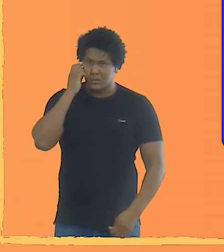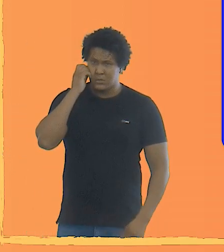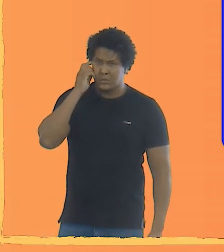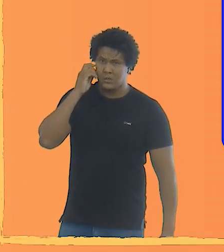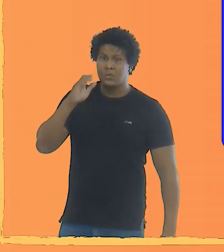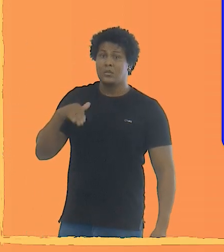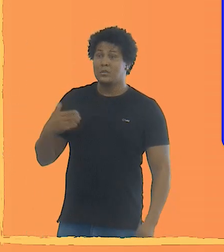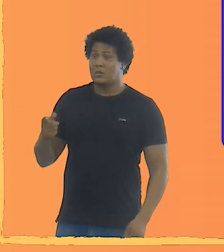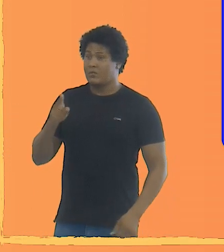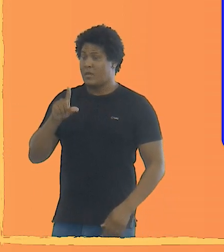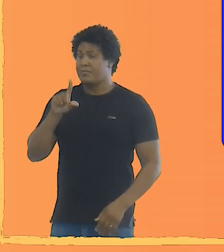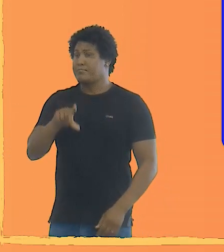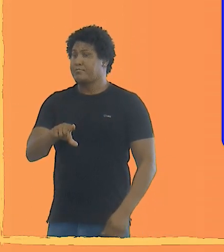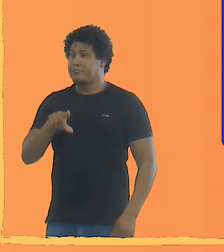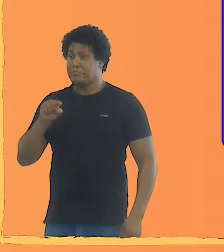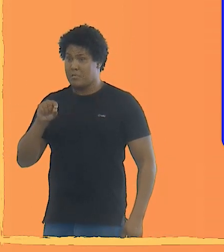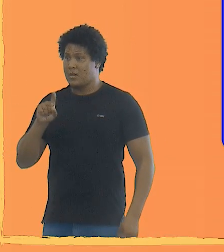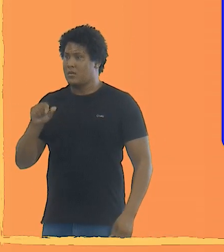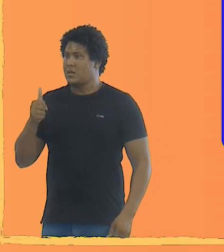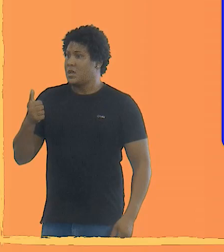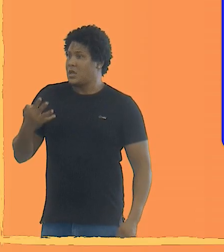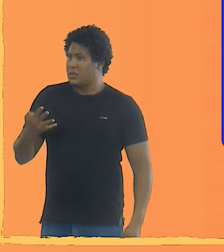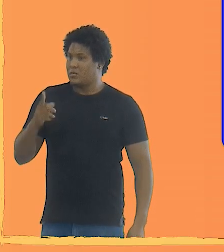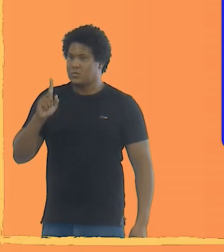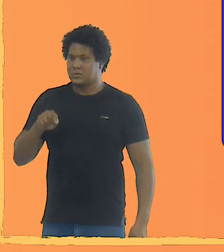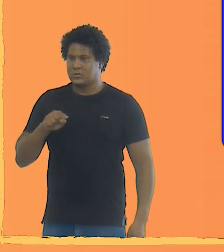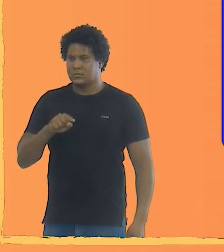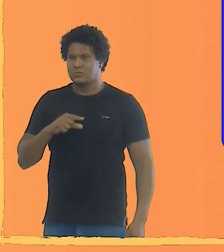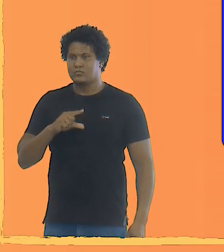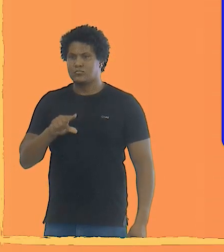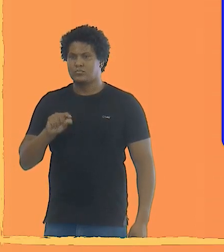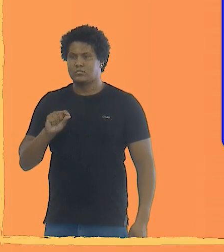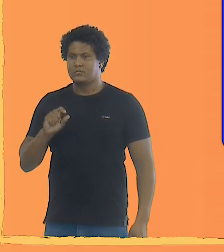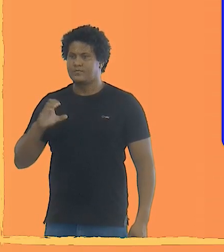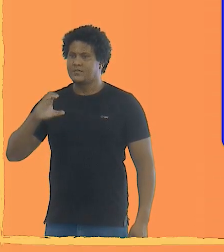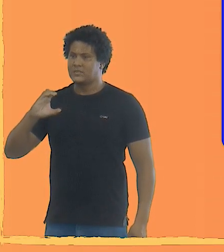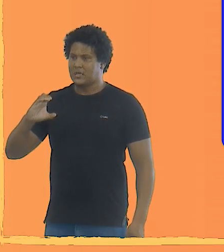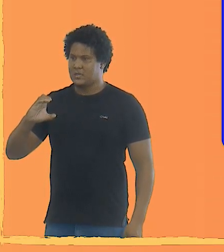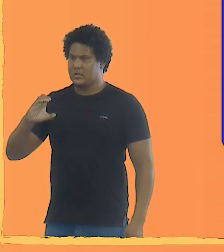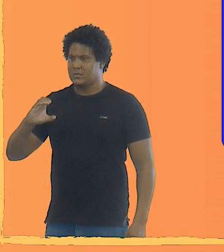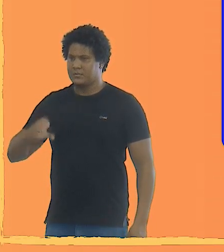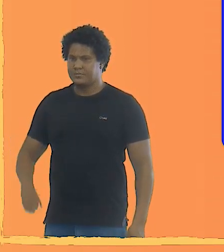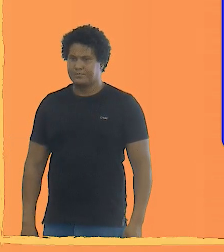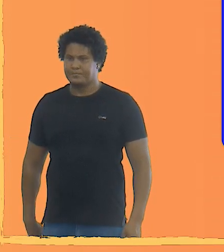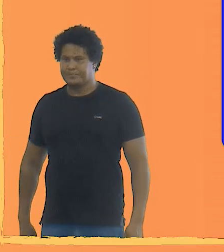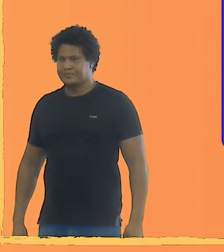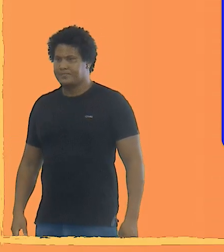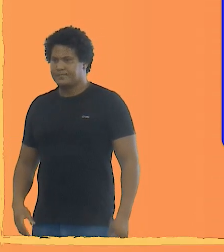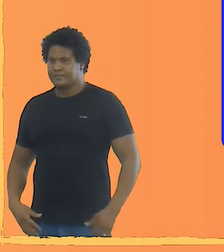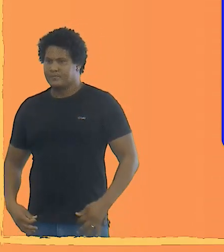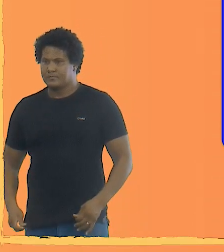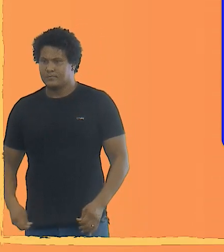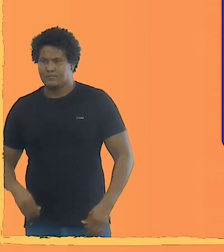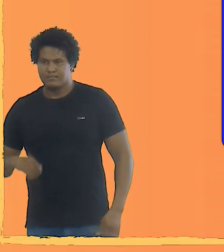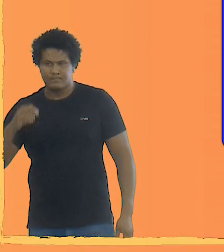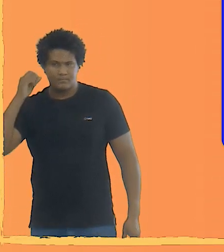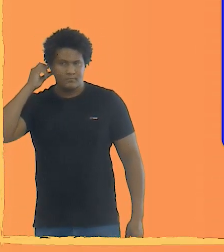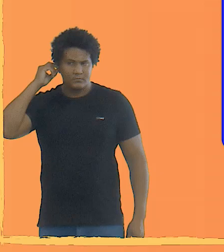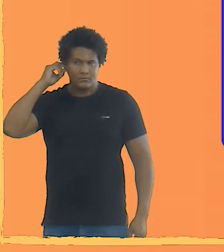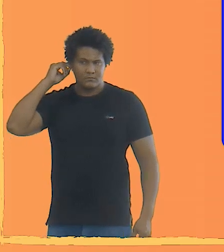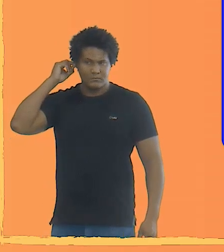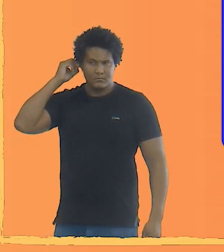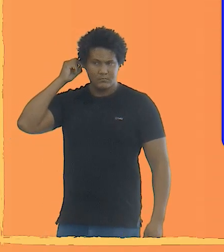gente vai marcar 14 é o item da letra C. Beleza essa? De